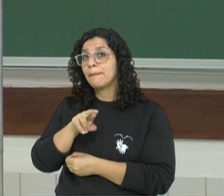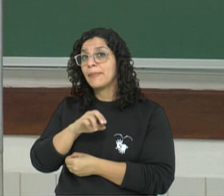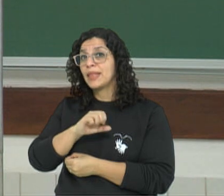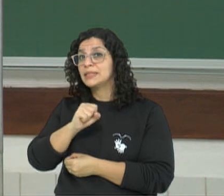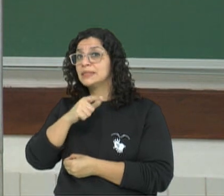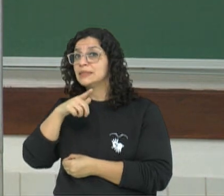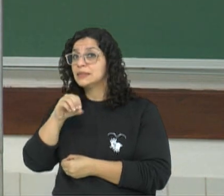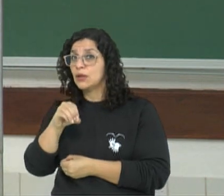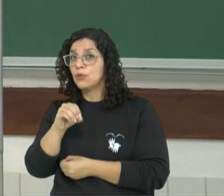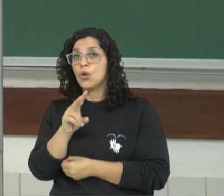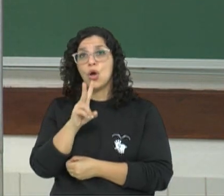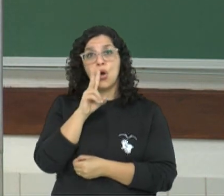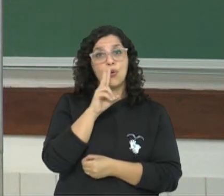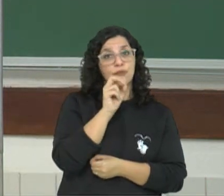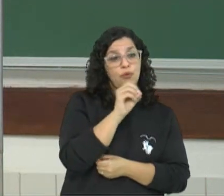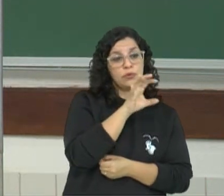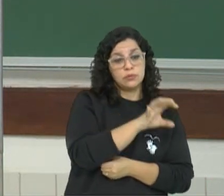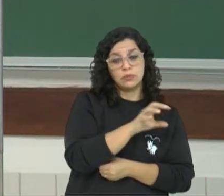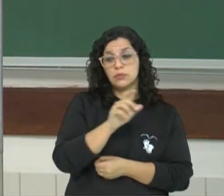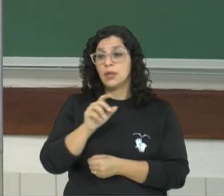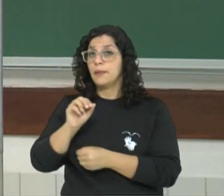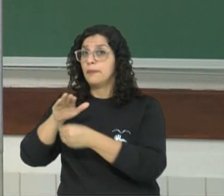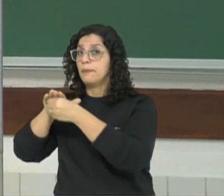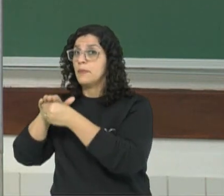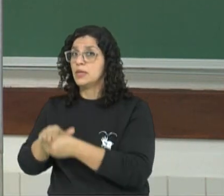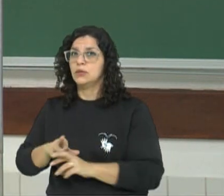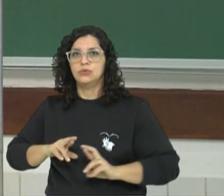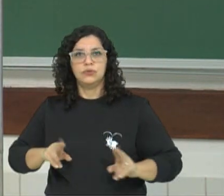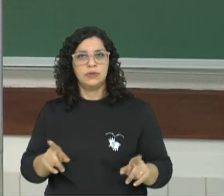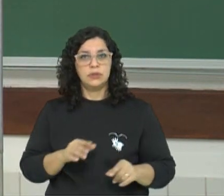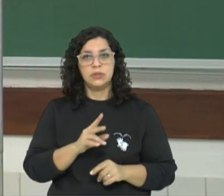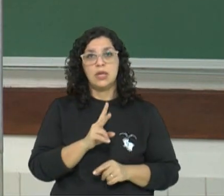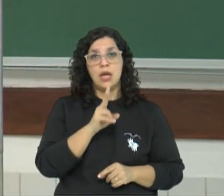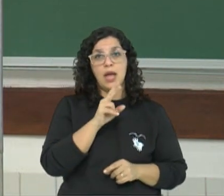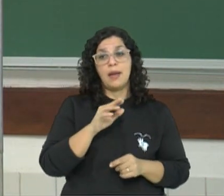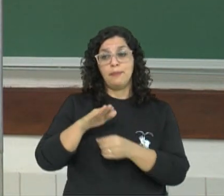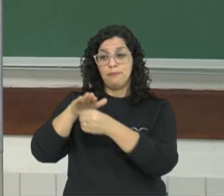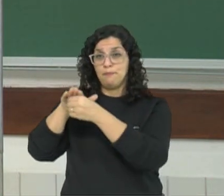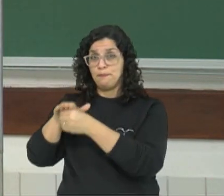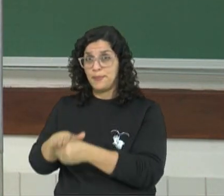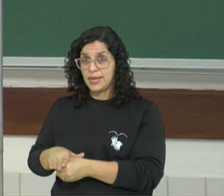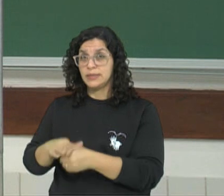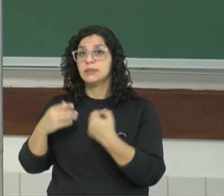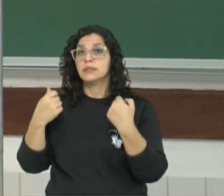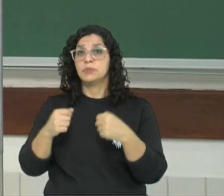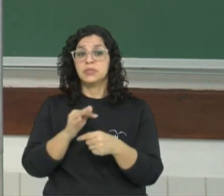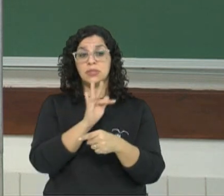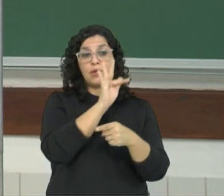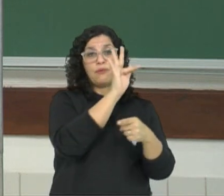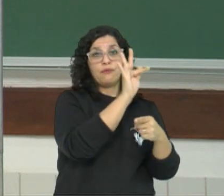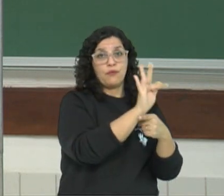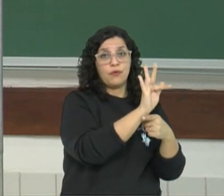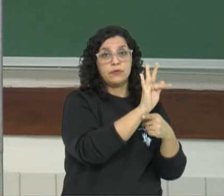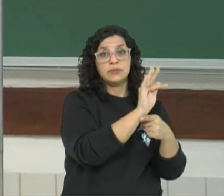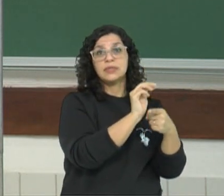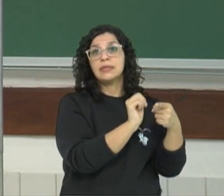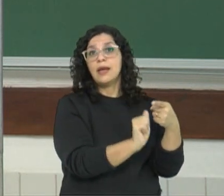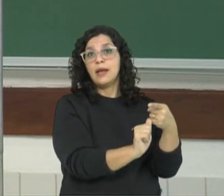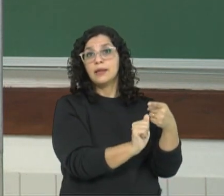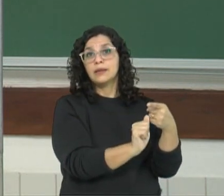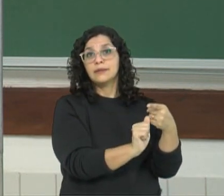Lembre-se que força é uma coisa, pressão é outra. A força depende, melhor dizendo, a pressão depende da força e da